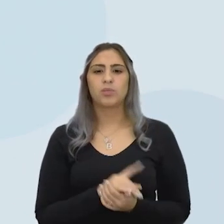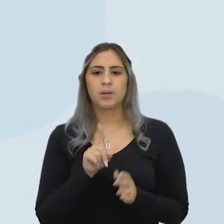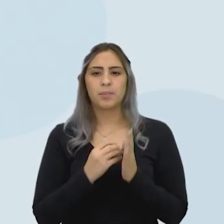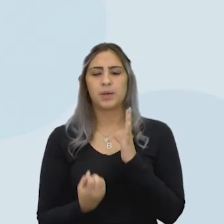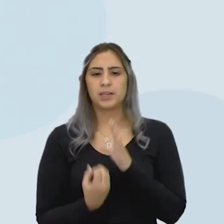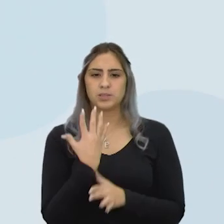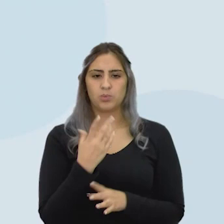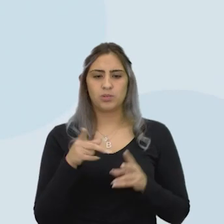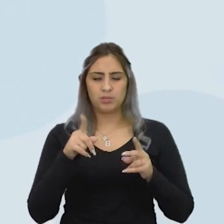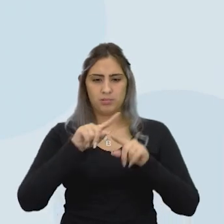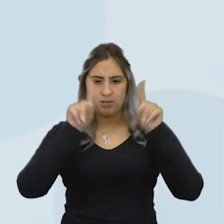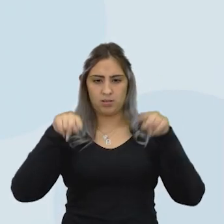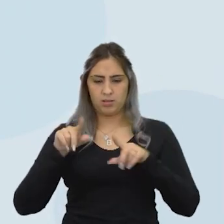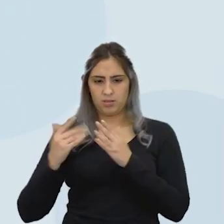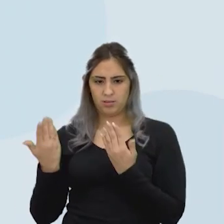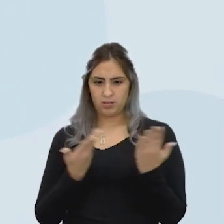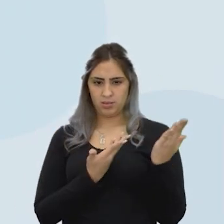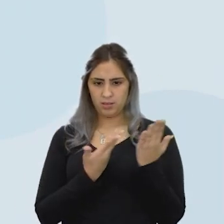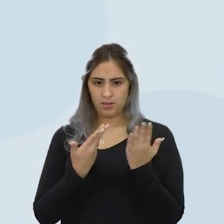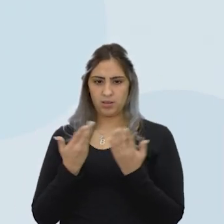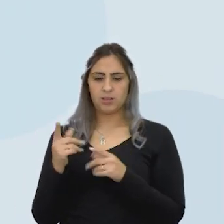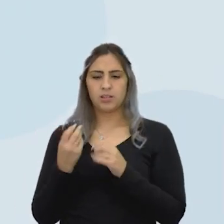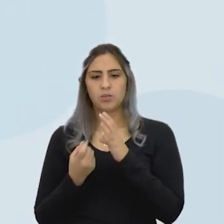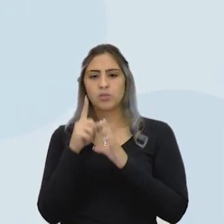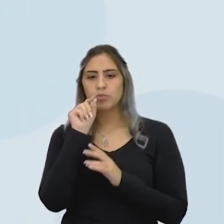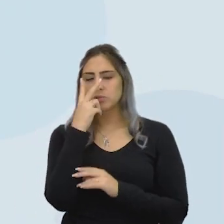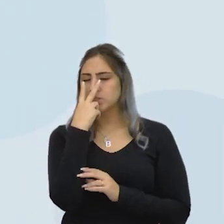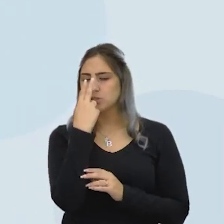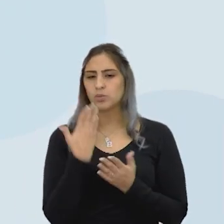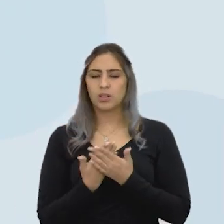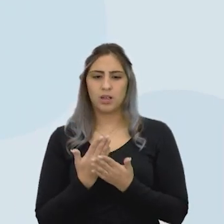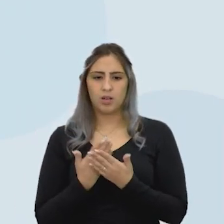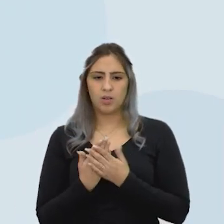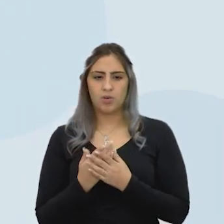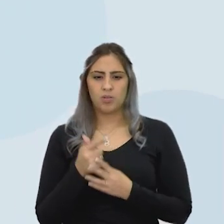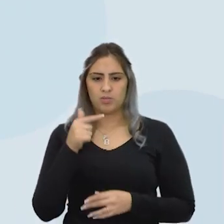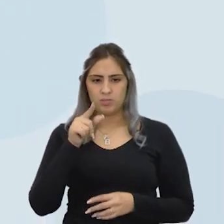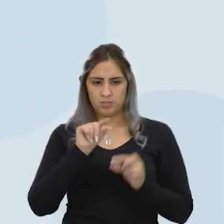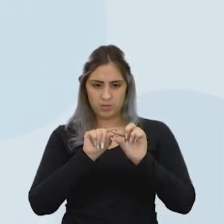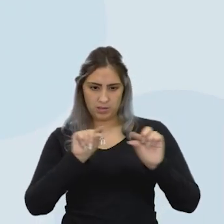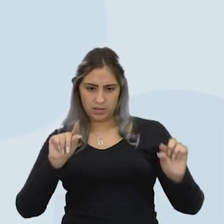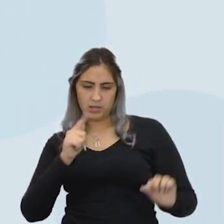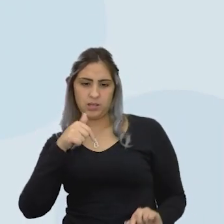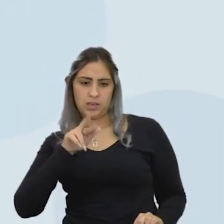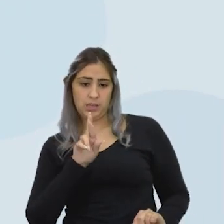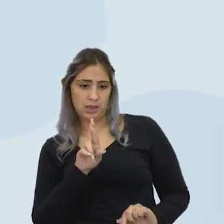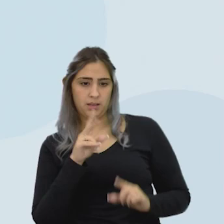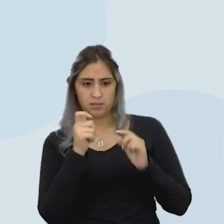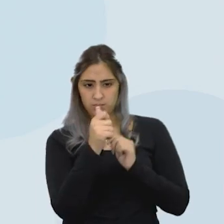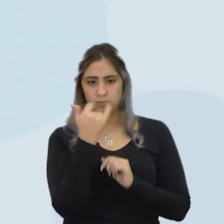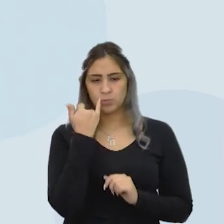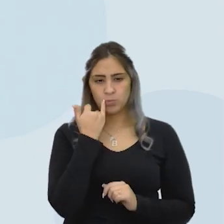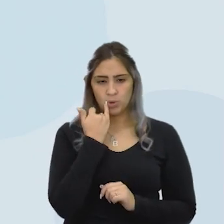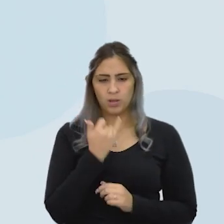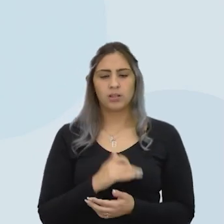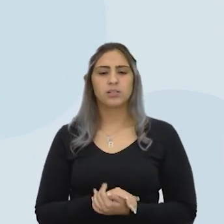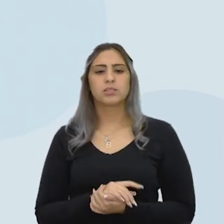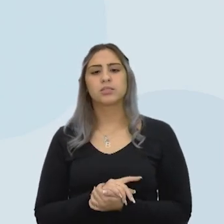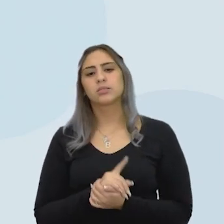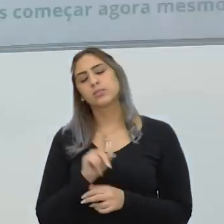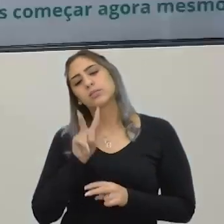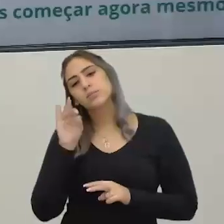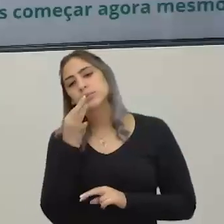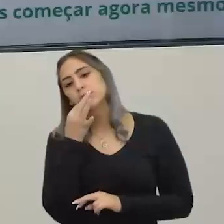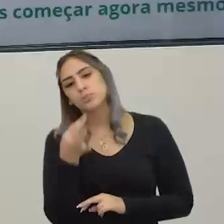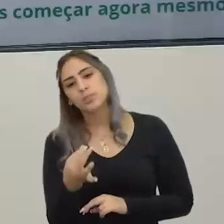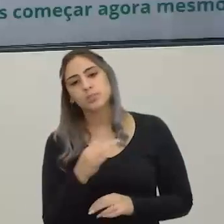por último, né, conta aí pra gente o que você achou da aula. Tá aí para vocês o link, o QR Code e sugestões, né,